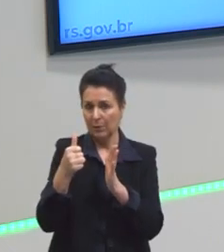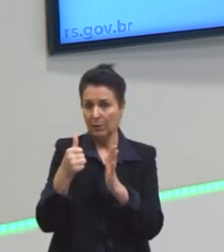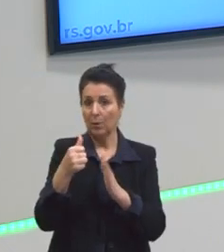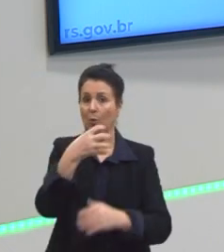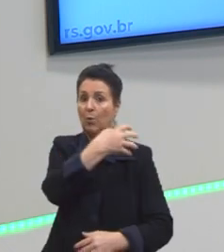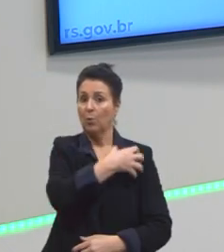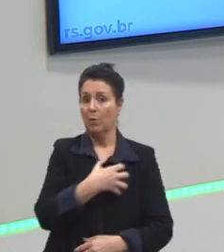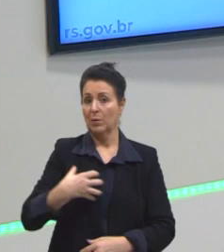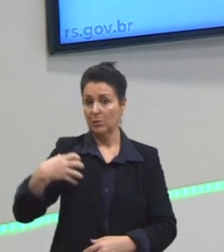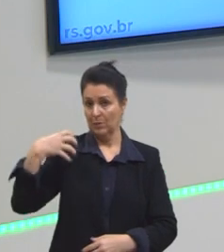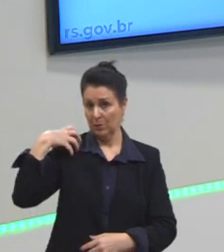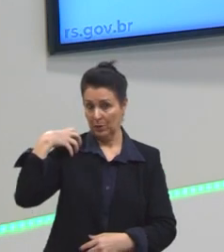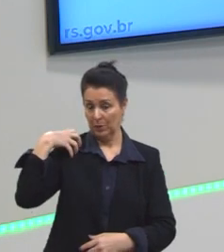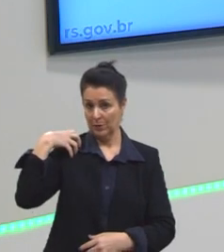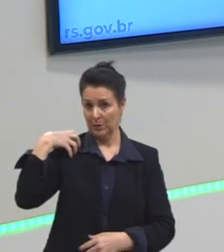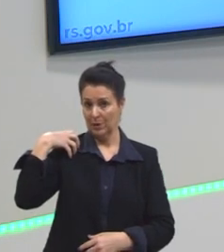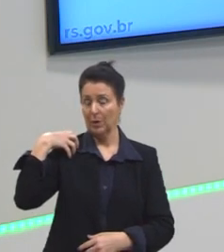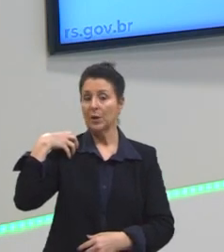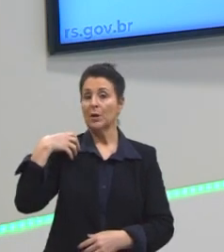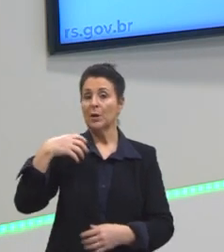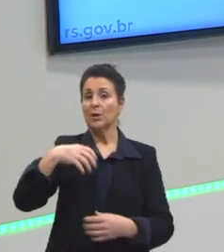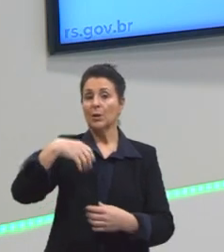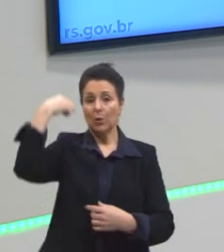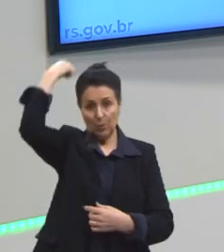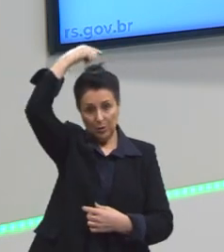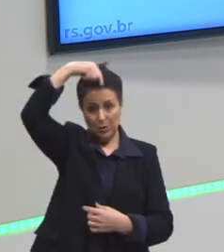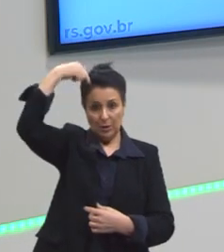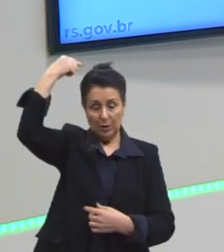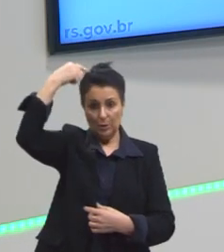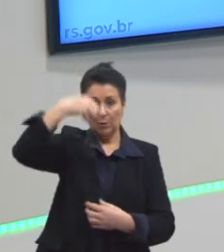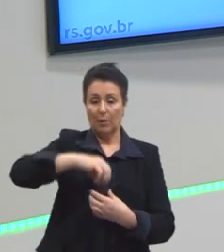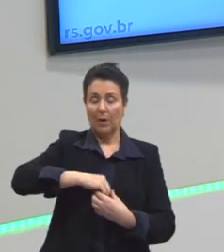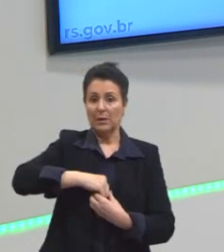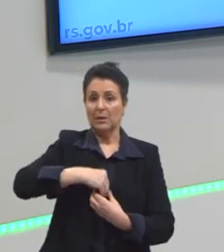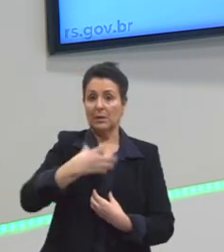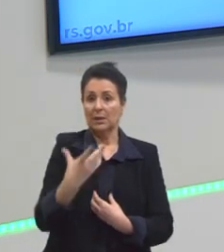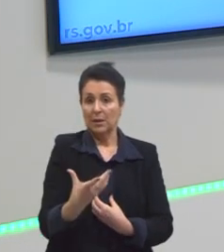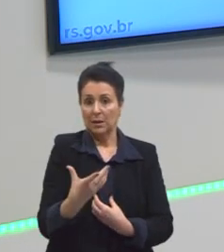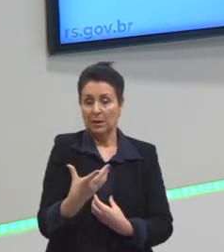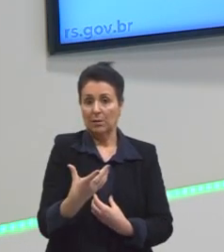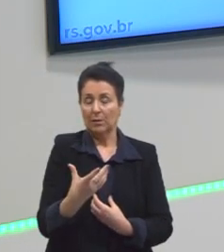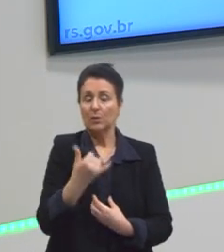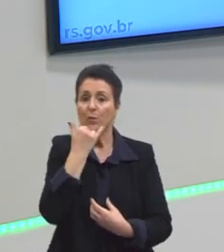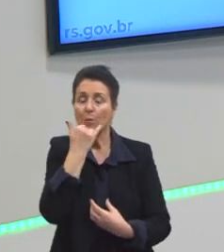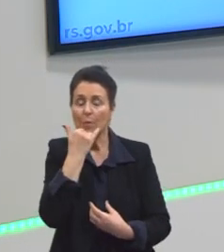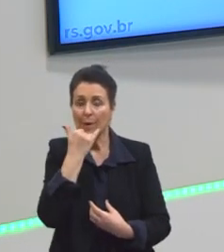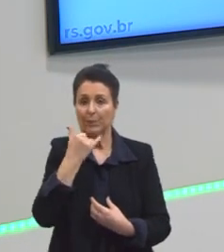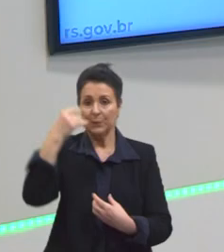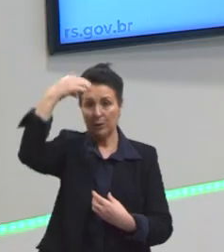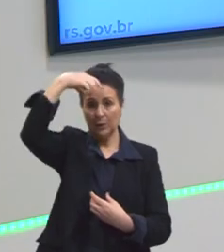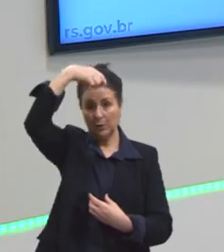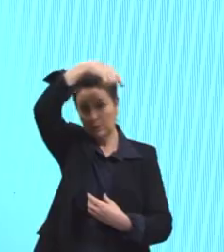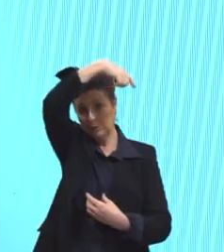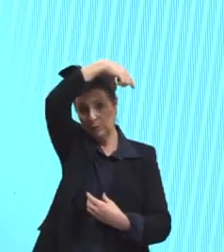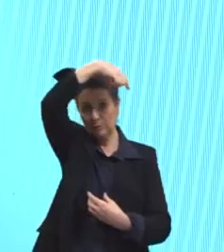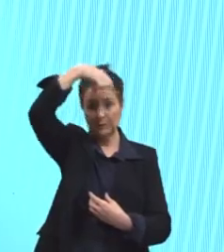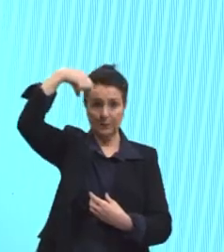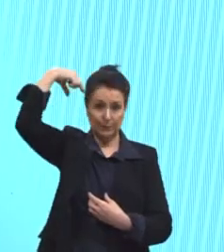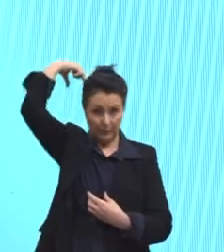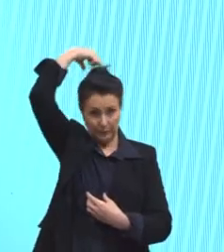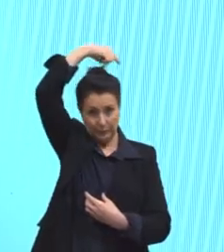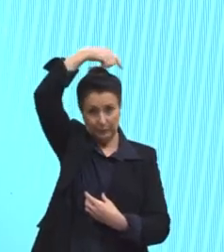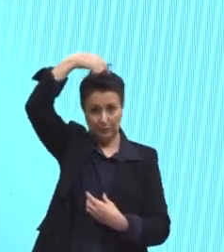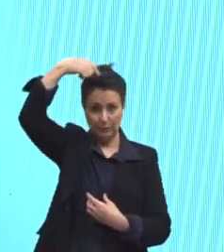Aristóteles e o santo mais aqui no já coloco a razão a razão e já dão mais importância